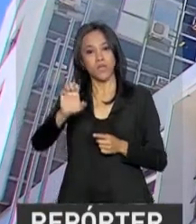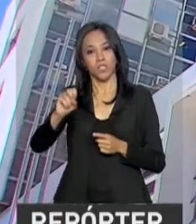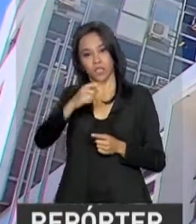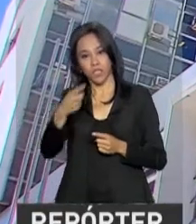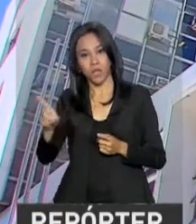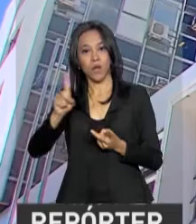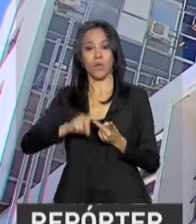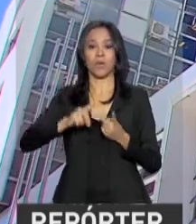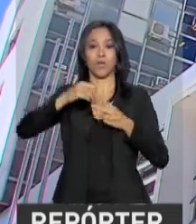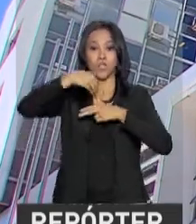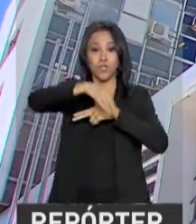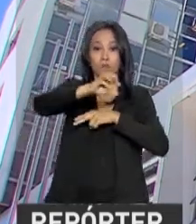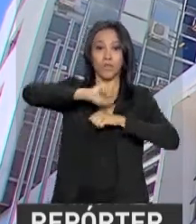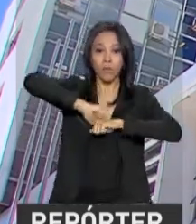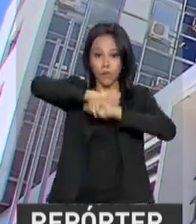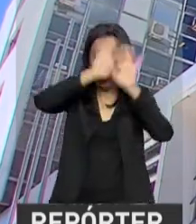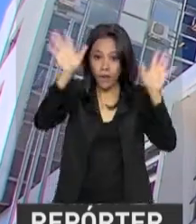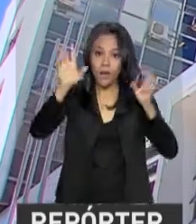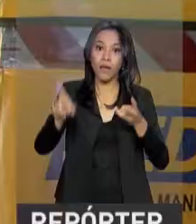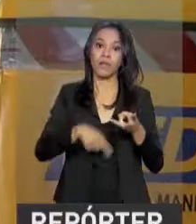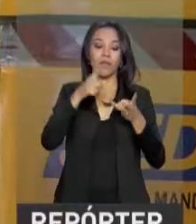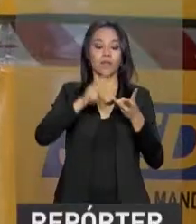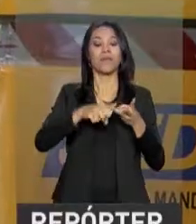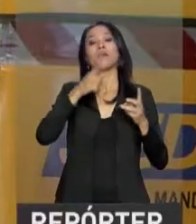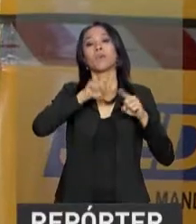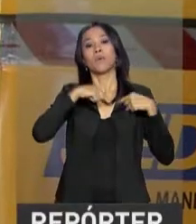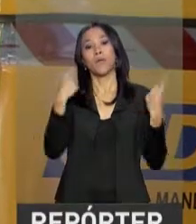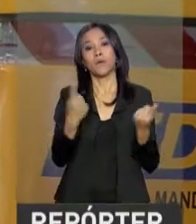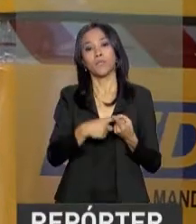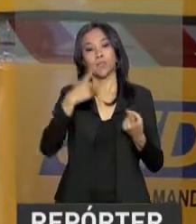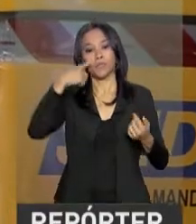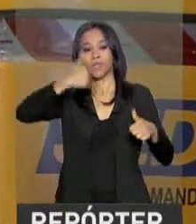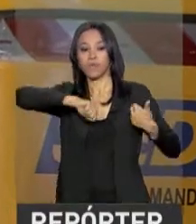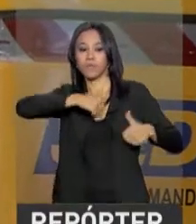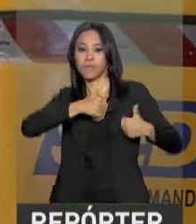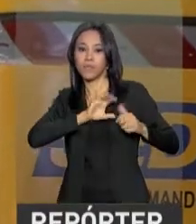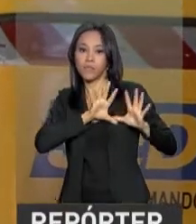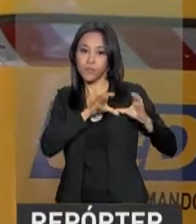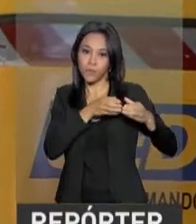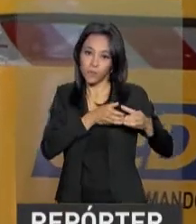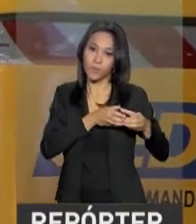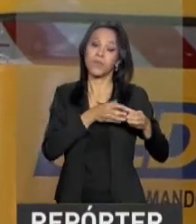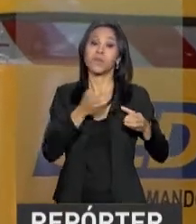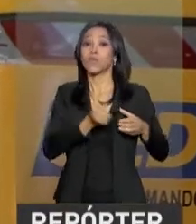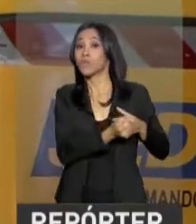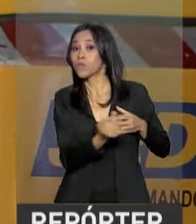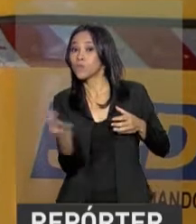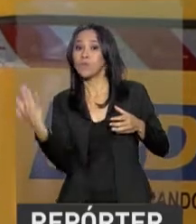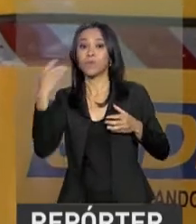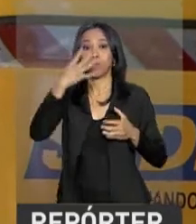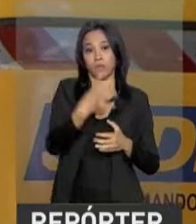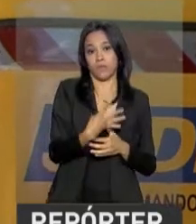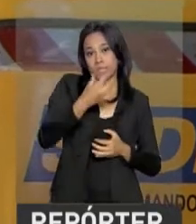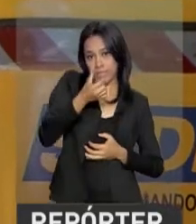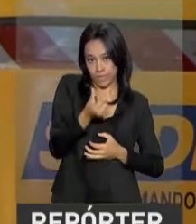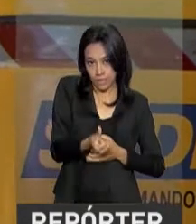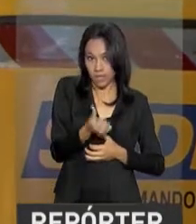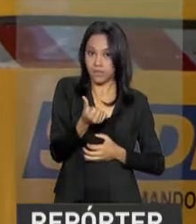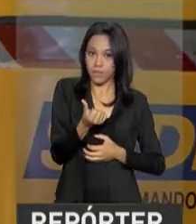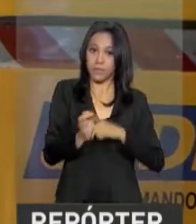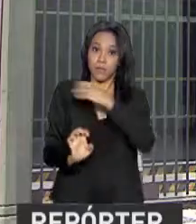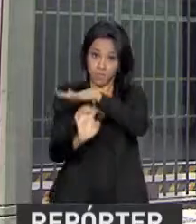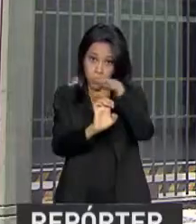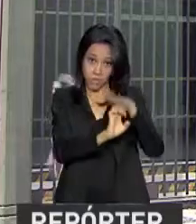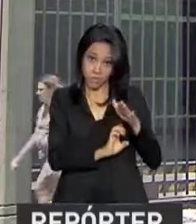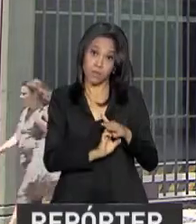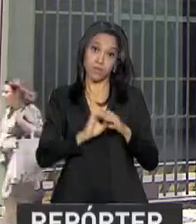e realização de auditoria ao todo 46 empresas foram submetidas ao indicador